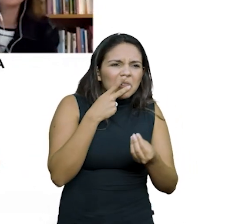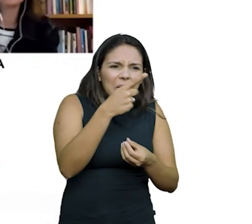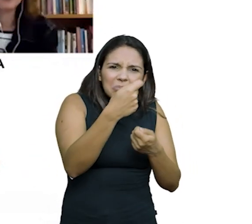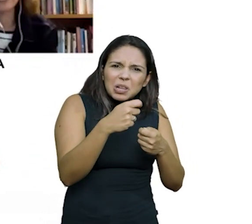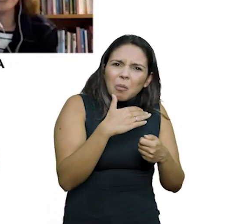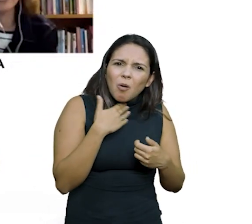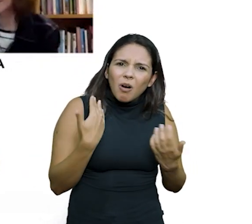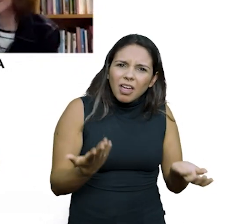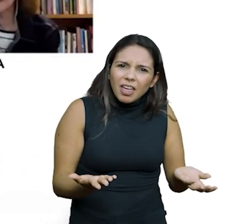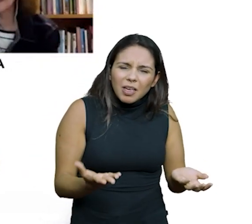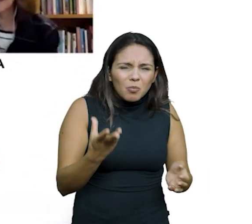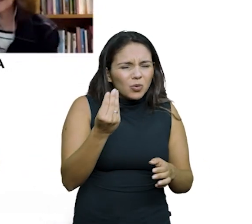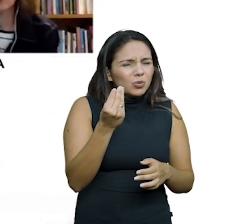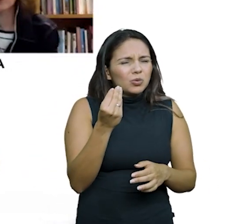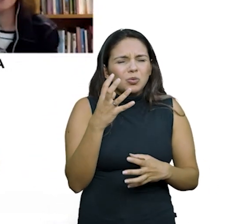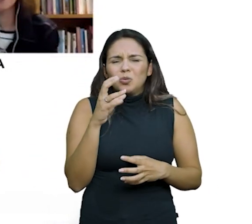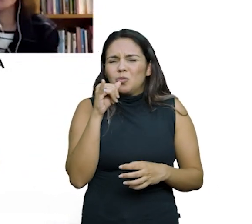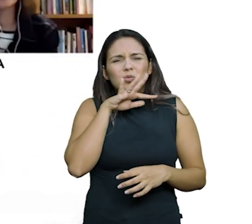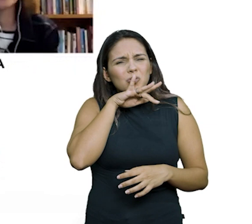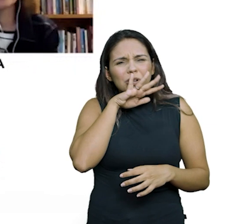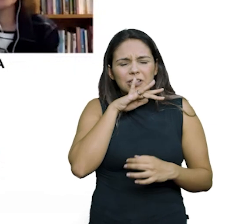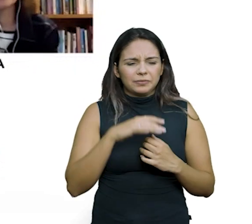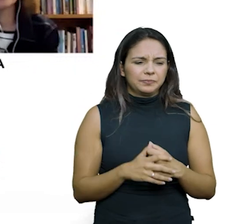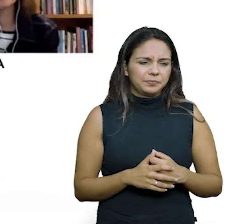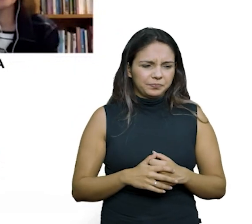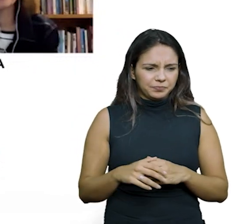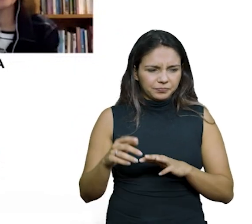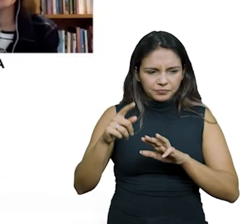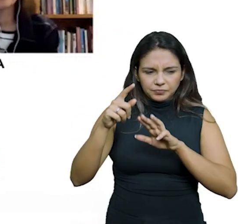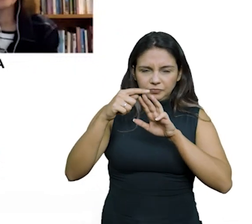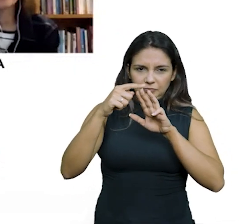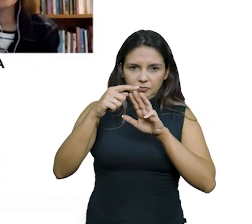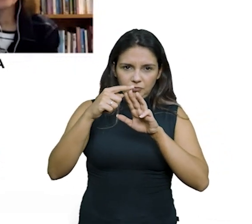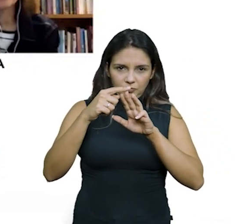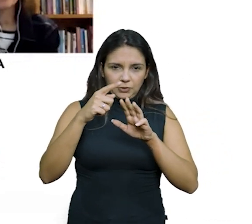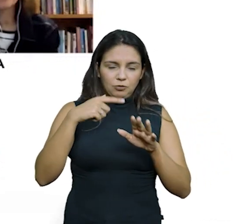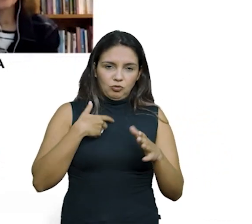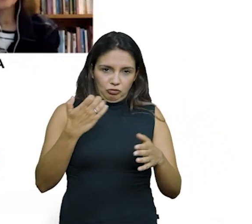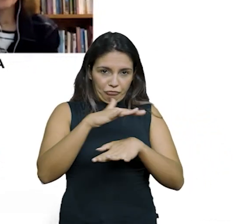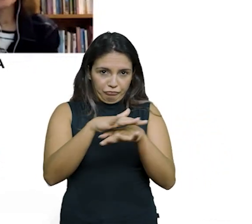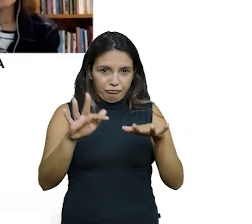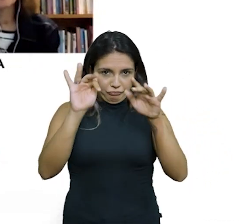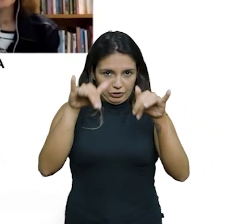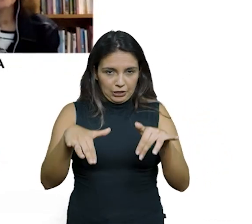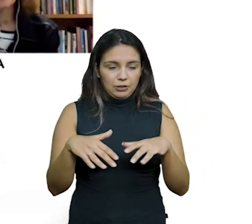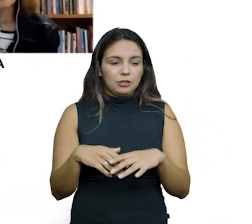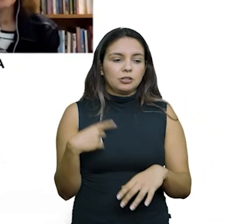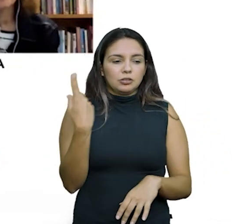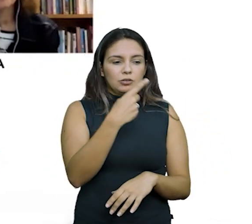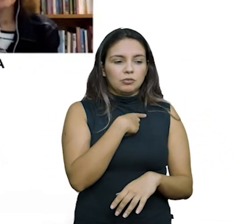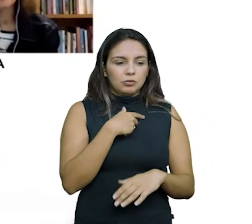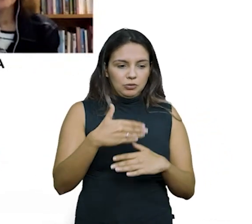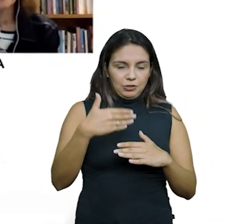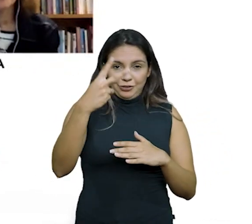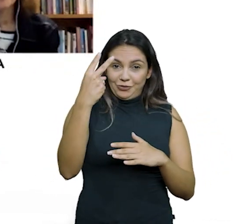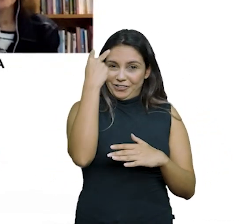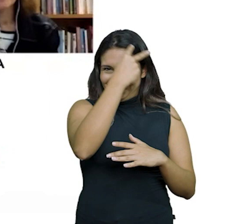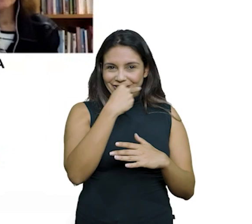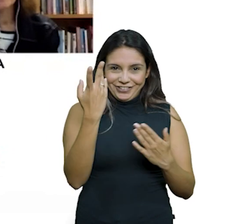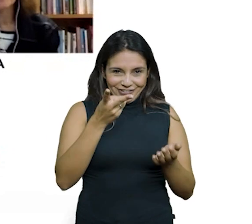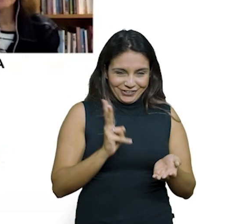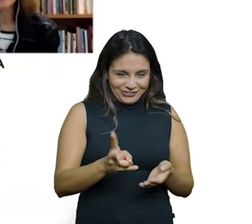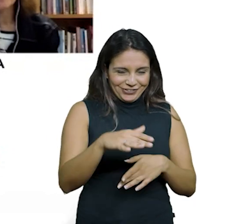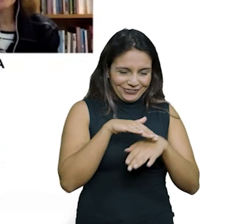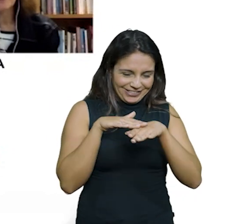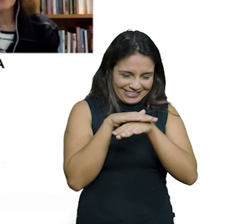razão. É cruel. Bem, gente, nós estamos chegando no final. Eu vou dar já foi aqui avisado, a gente vai ter uma prorrogação de mais 2